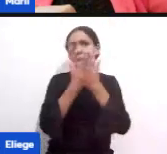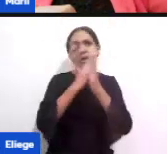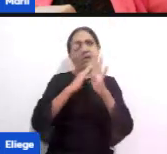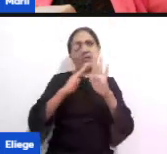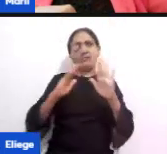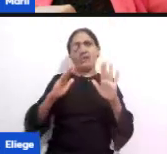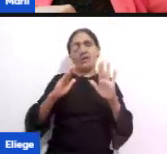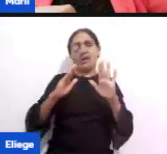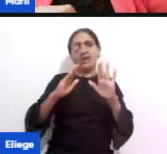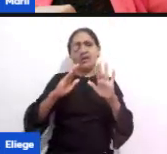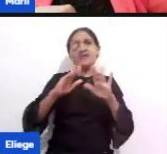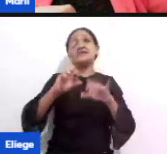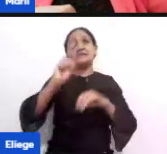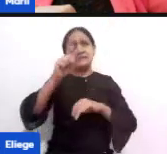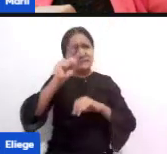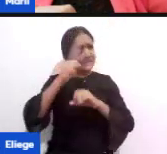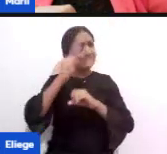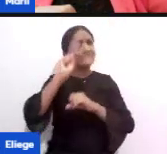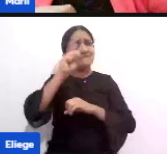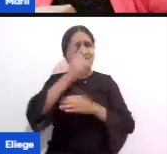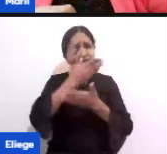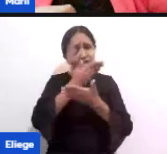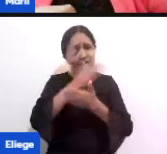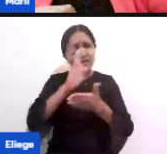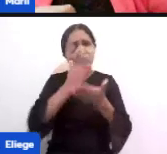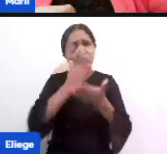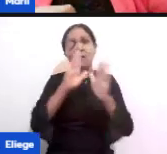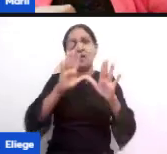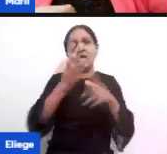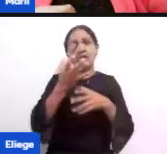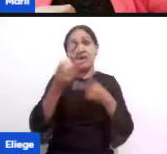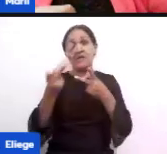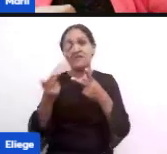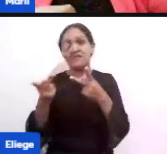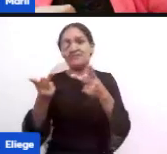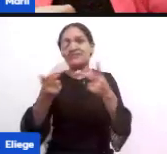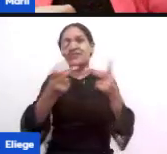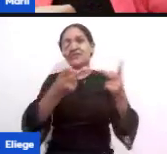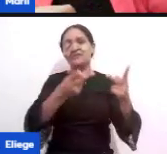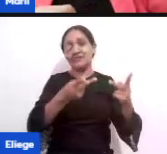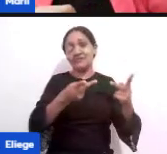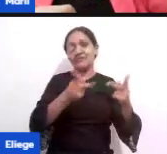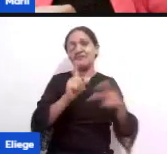vai passar, quero te fazer um convite.